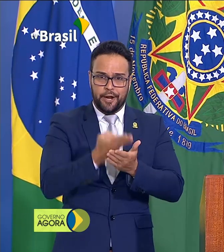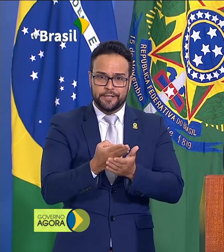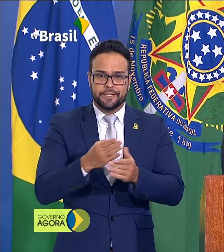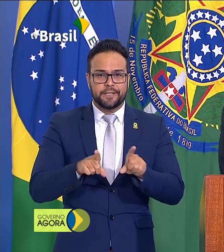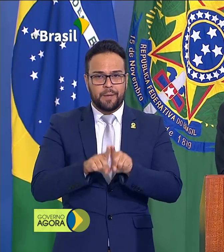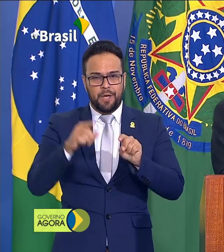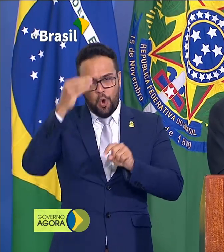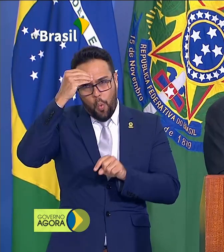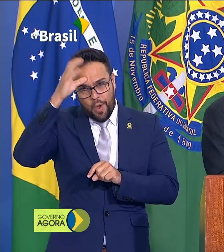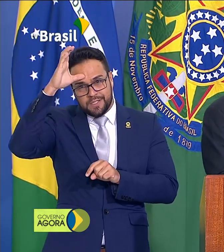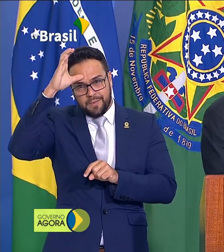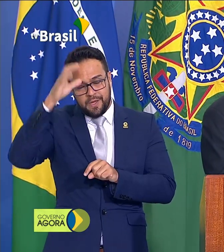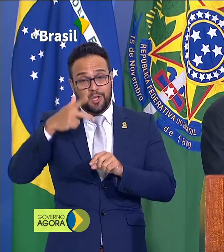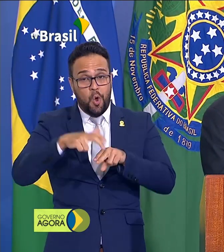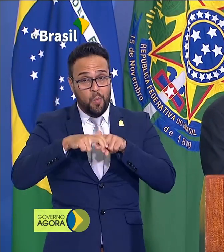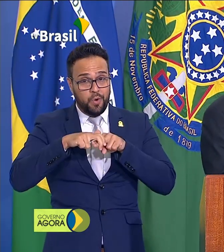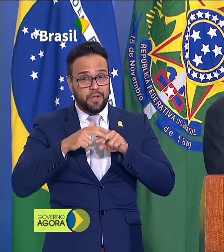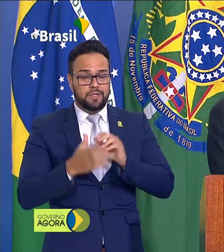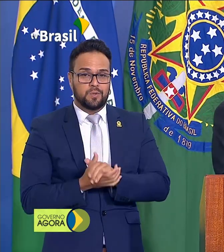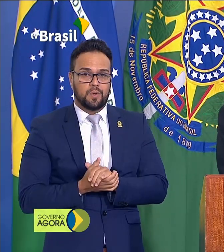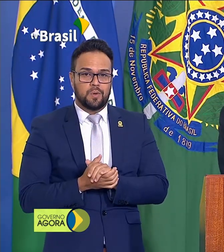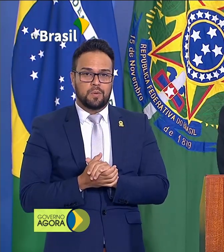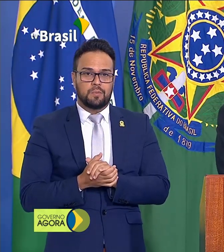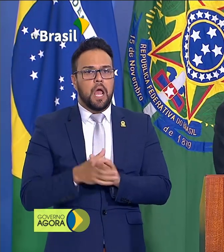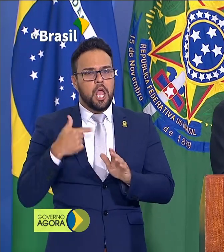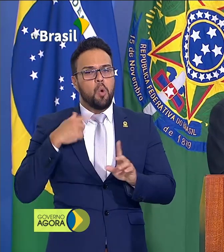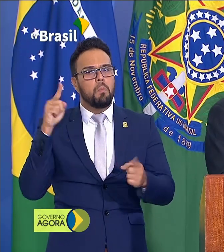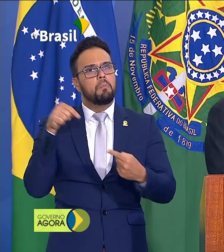E com esse propósito, depois de um ano de governo,